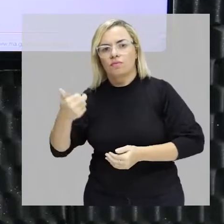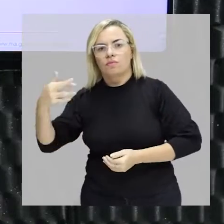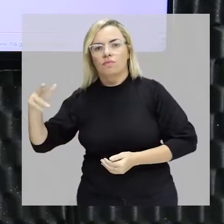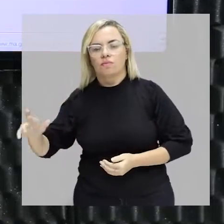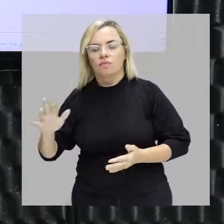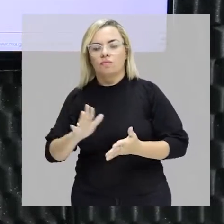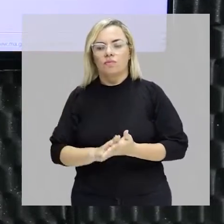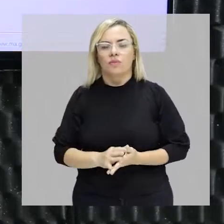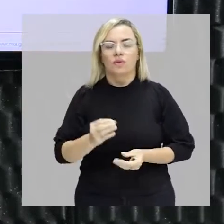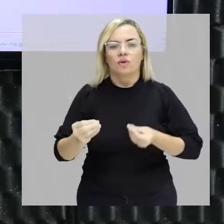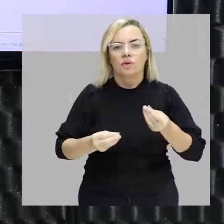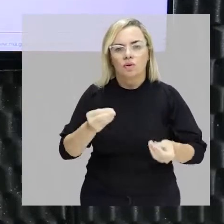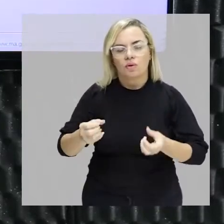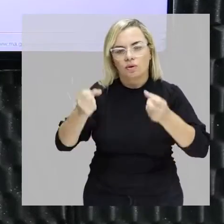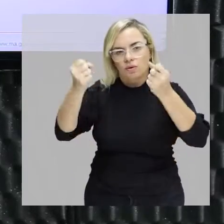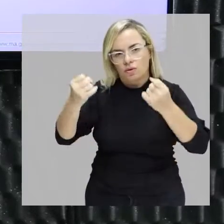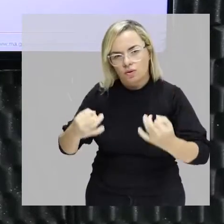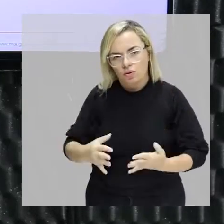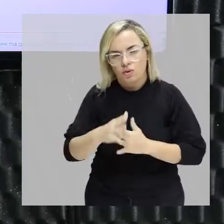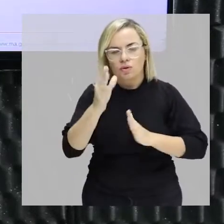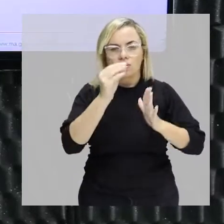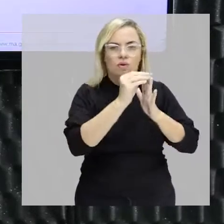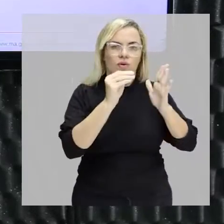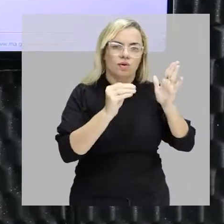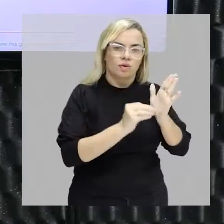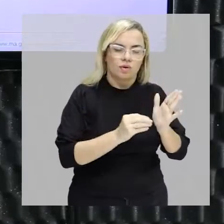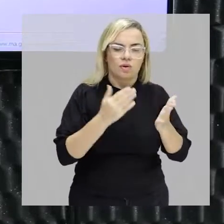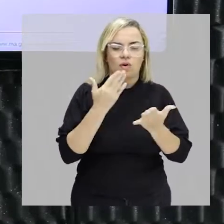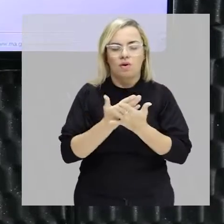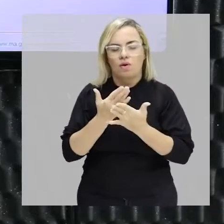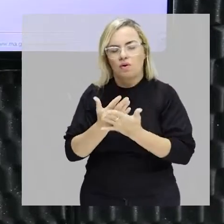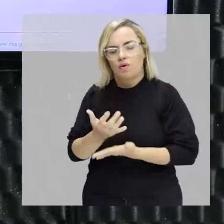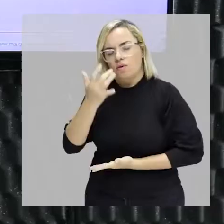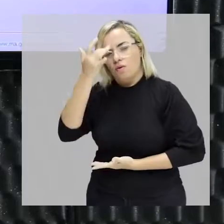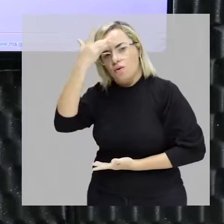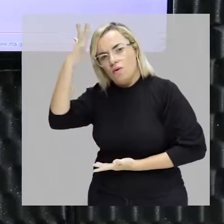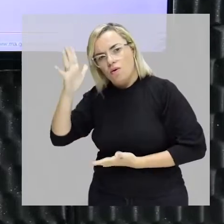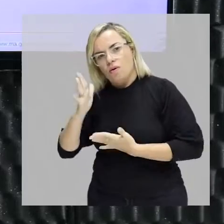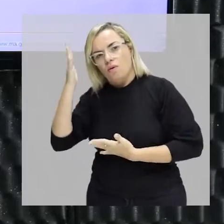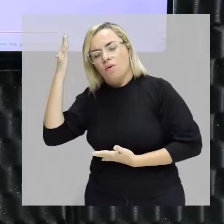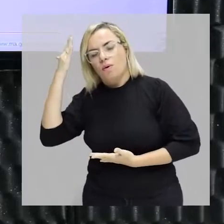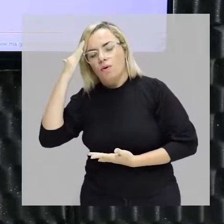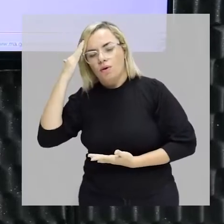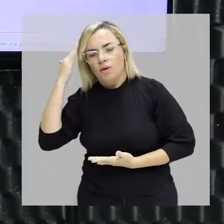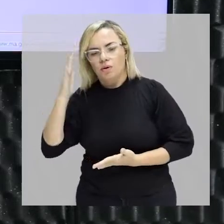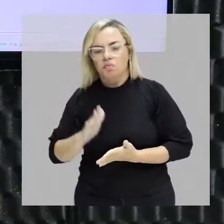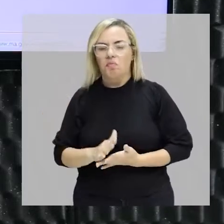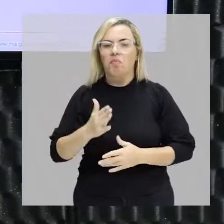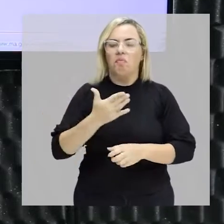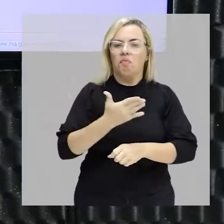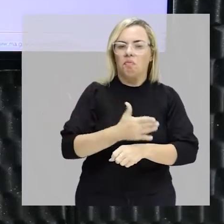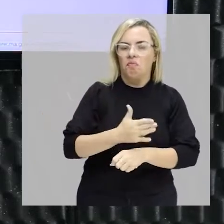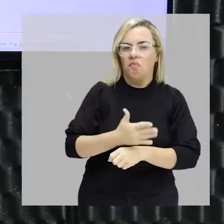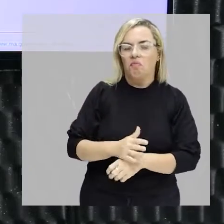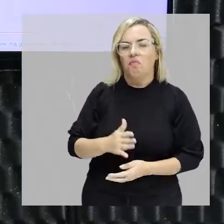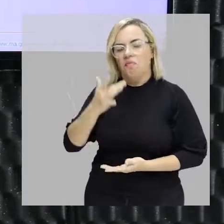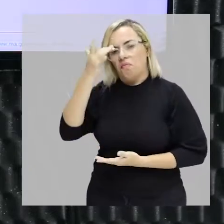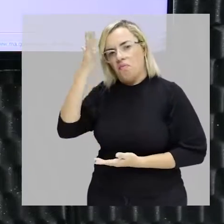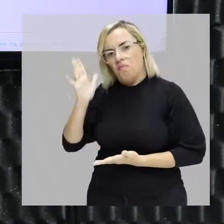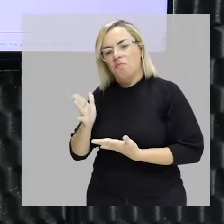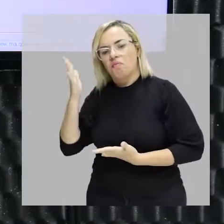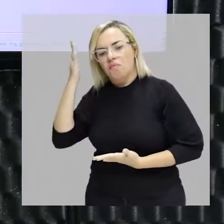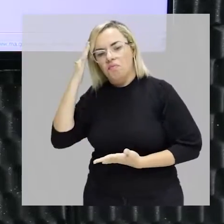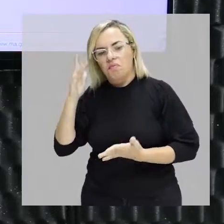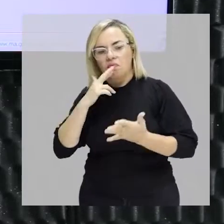grau. Como eu disse para você, um assunto bem gostosinho da gente estudar, bem fácil de entender, bem prático de resolver,